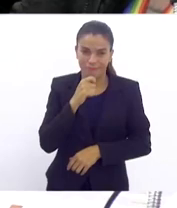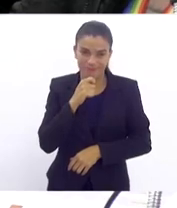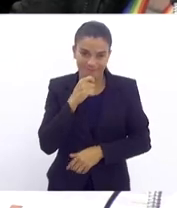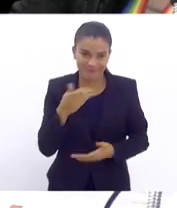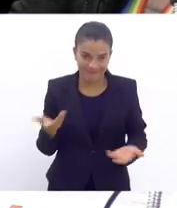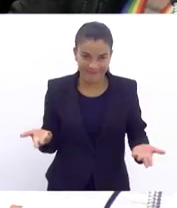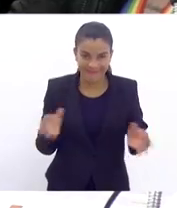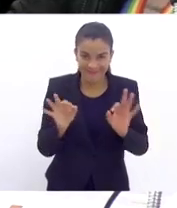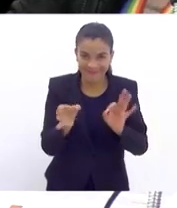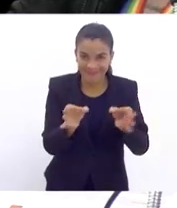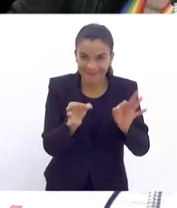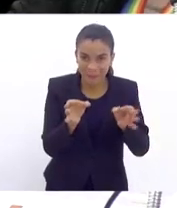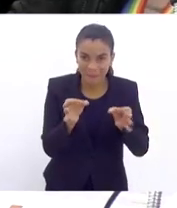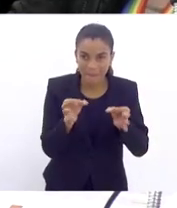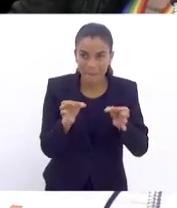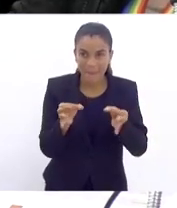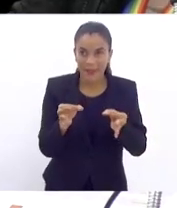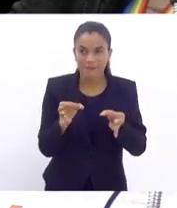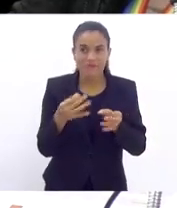né